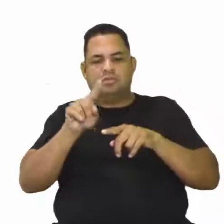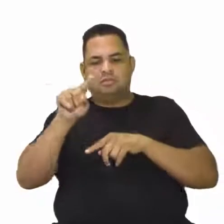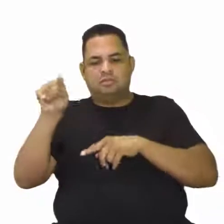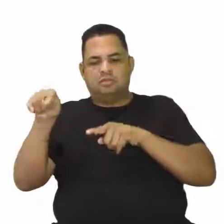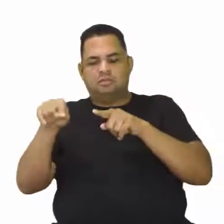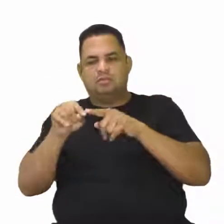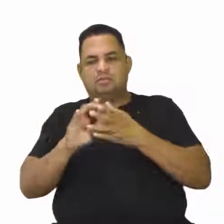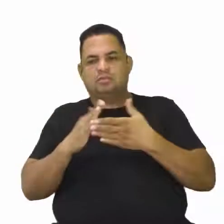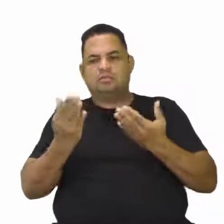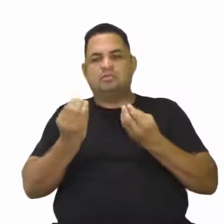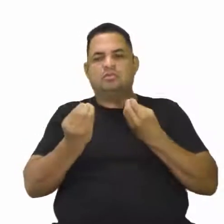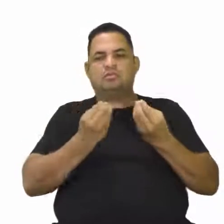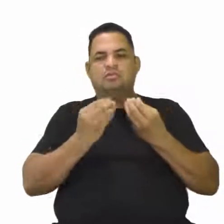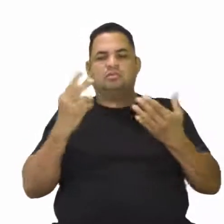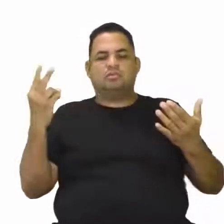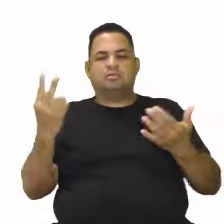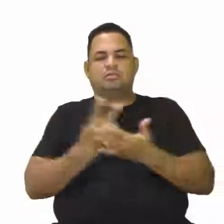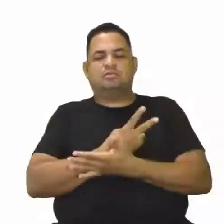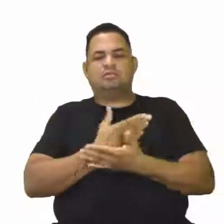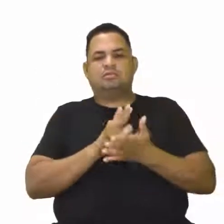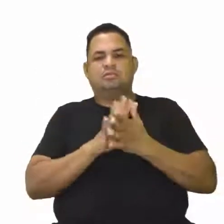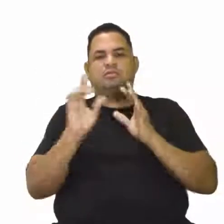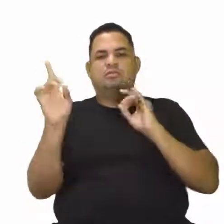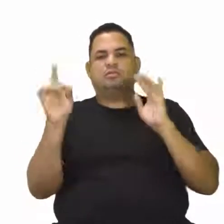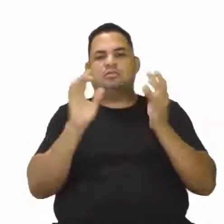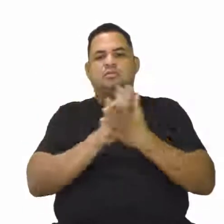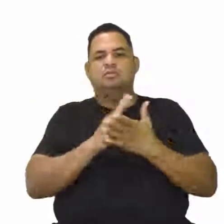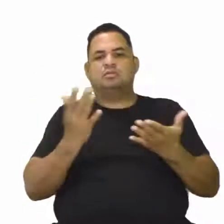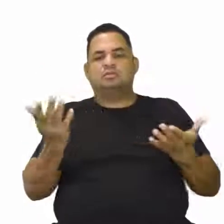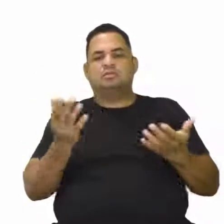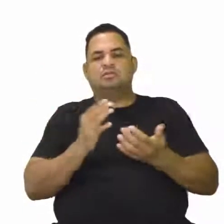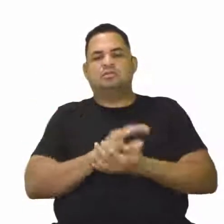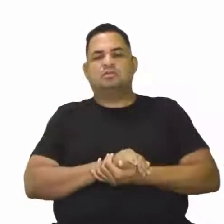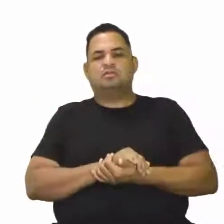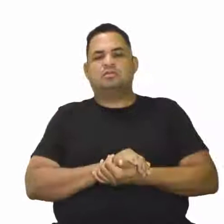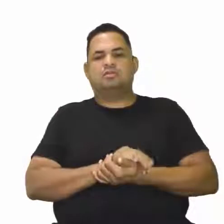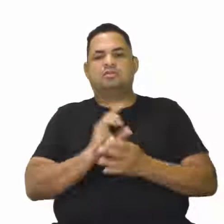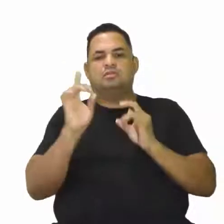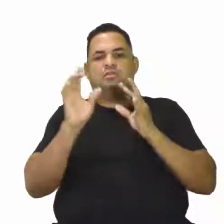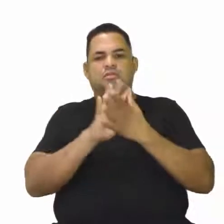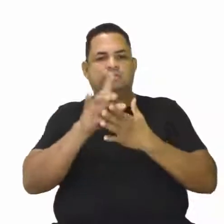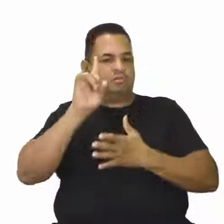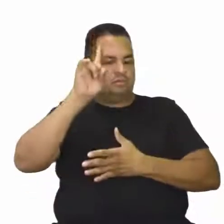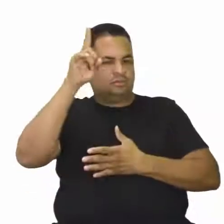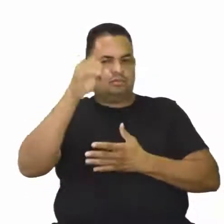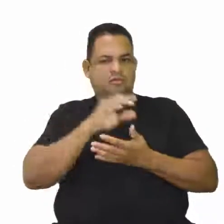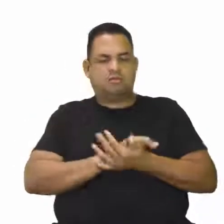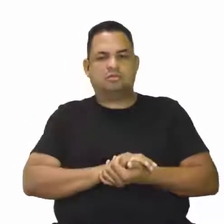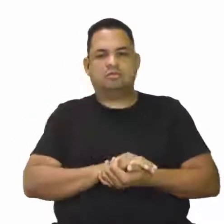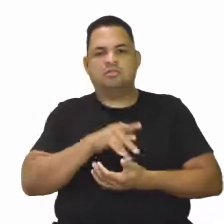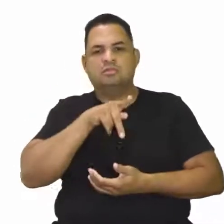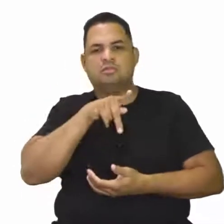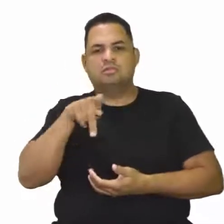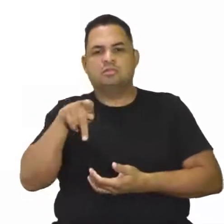diz tudo, de como acontece cada ação ou cada ideia. Ah, professora, mas a senhora está falando de